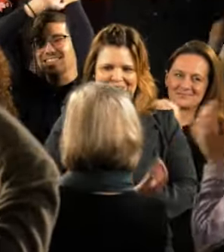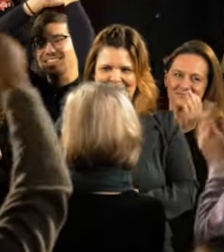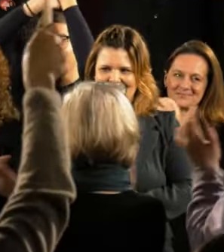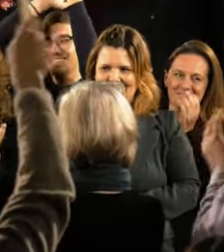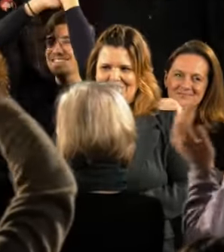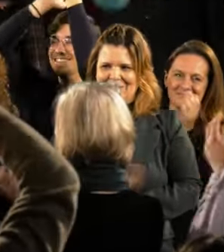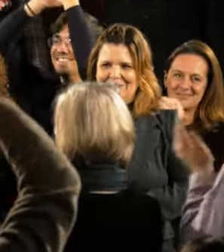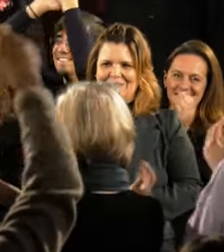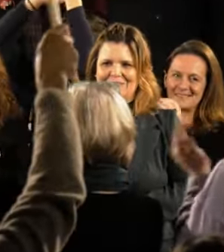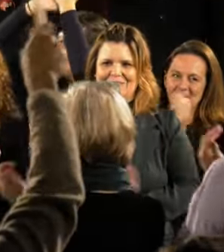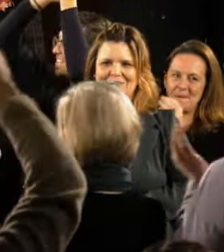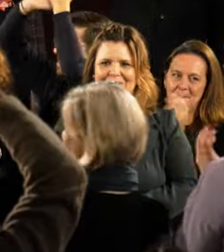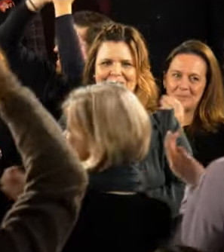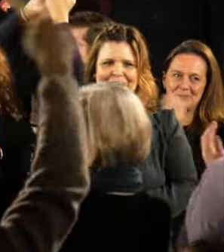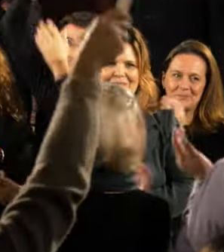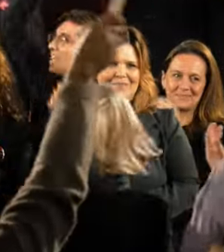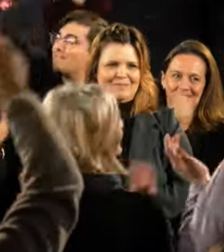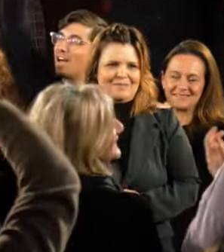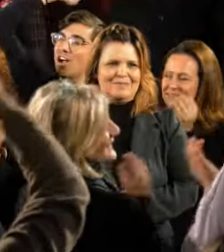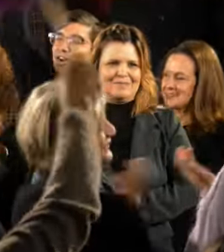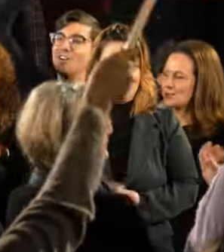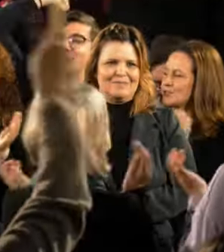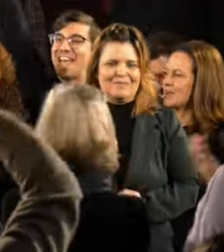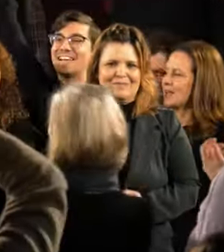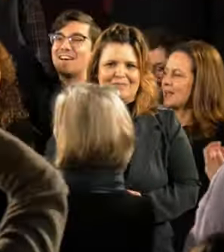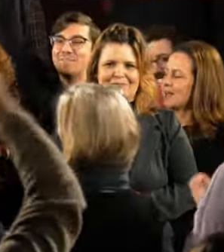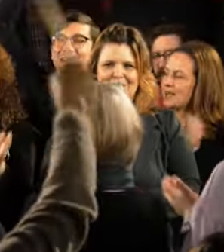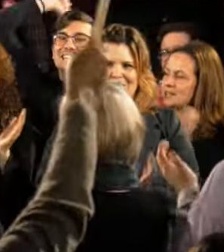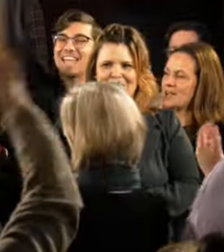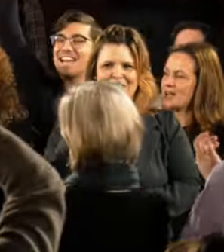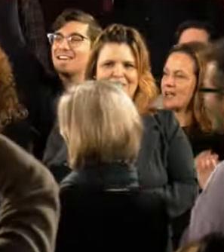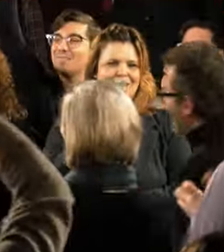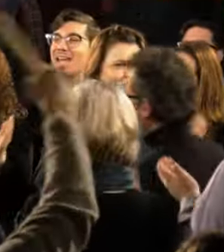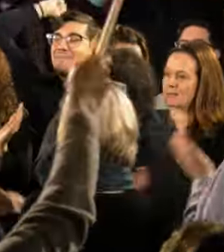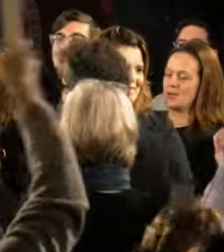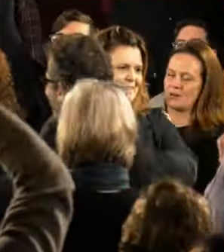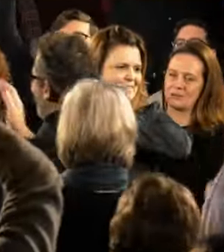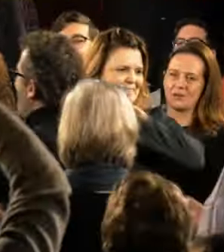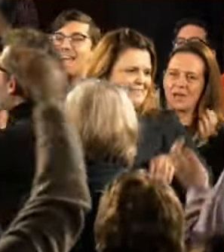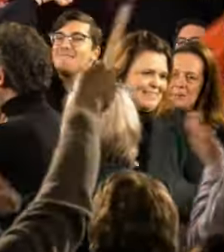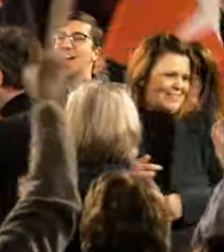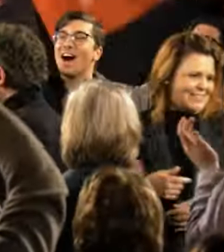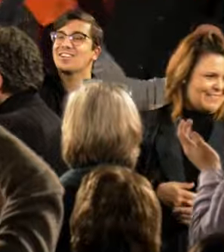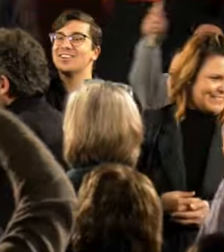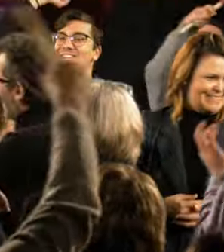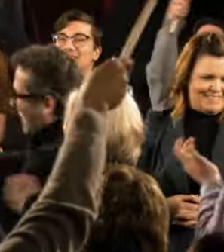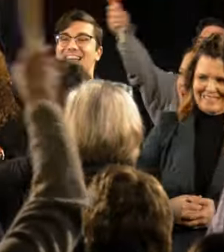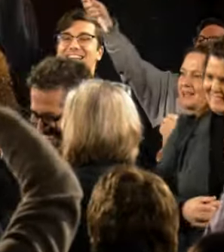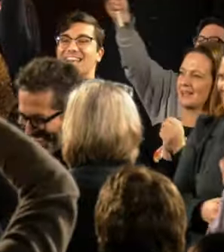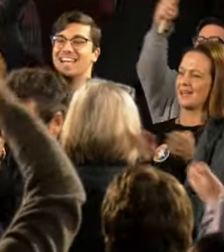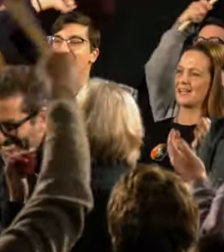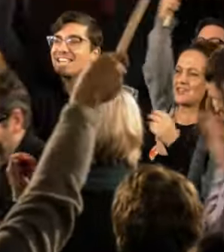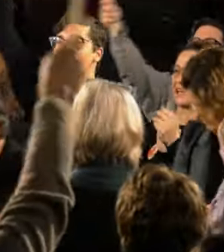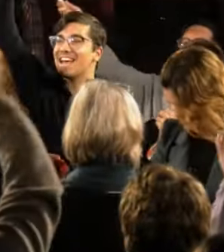está Bloc vamos esquerda é esquerda é bloco é bloco de